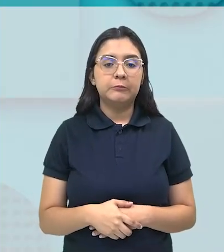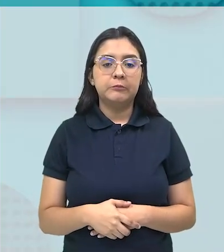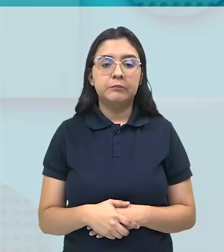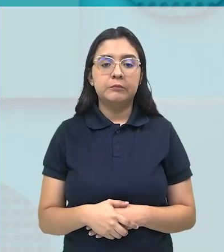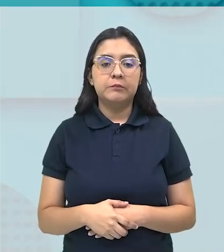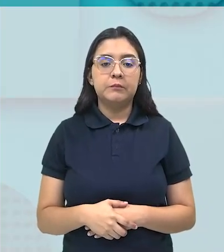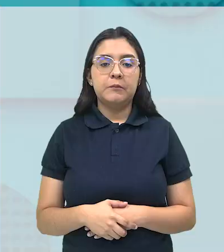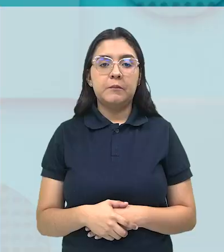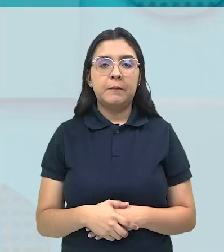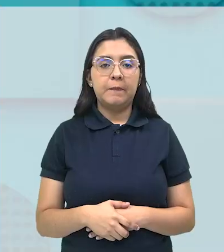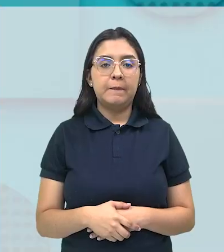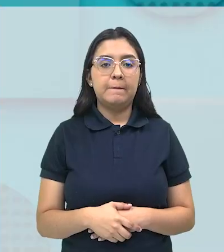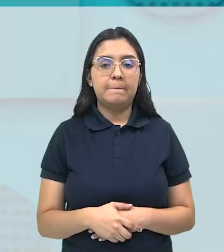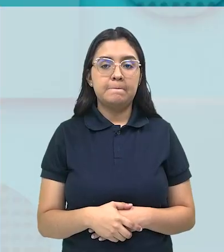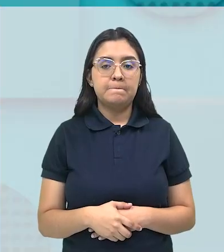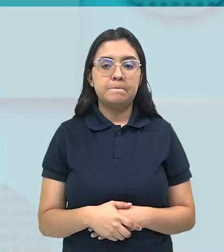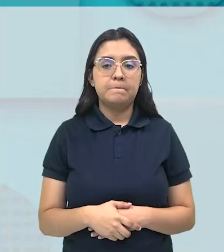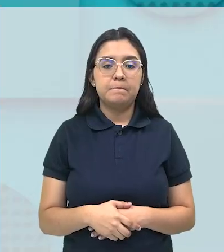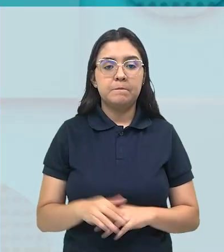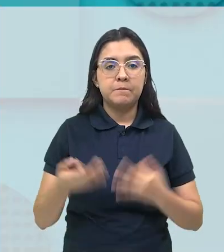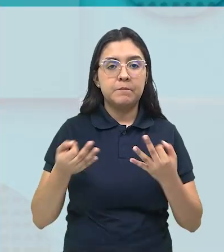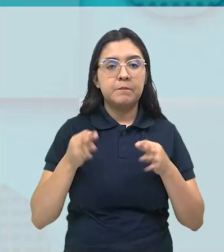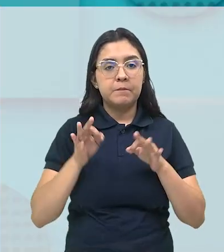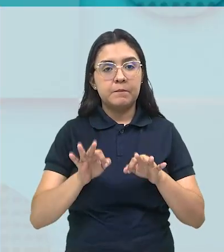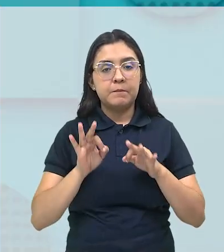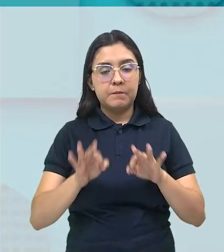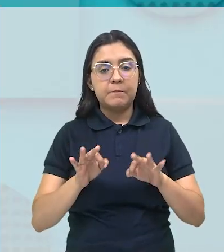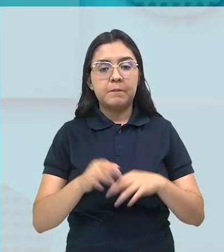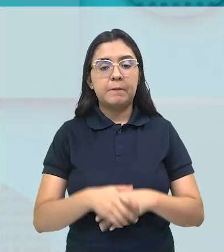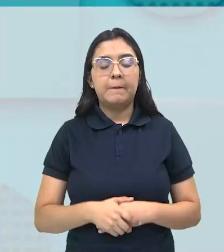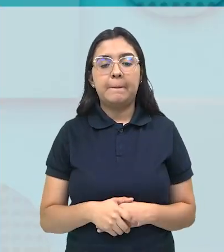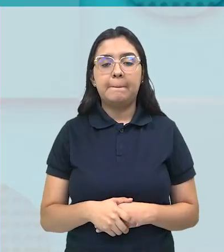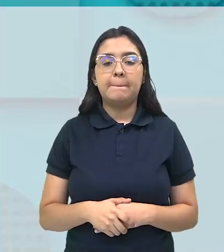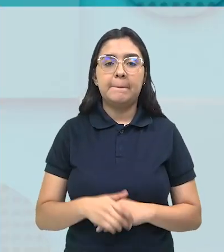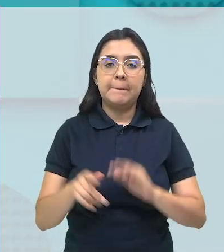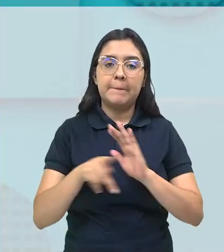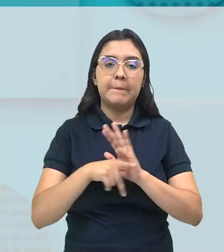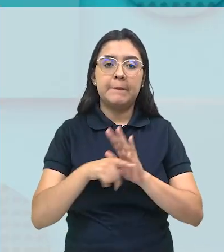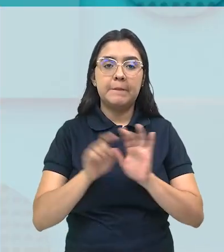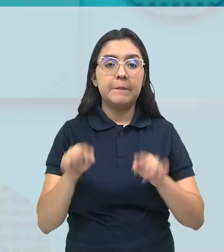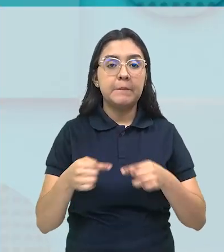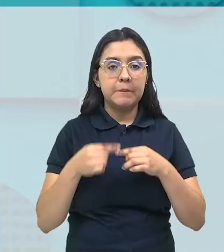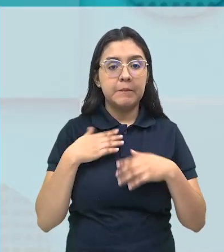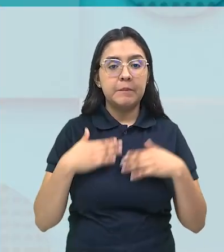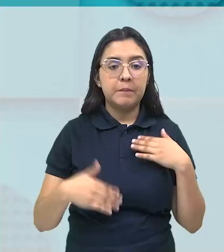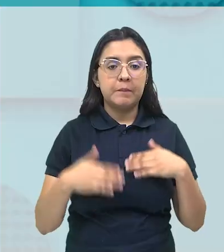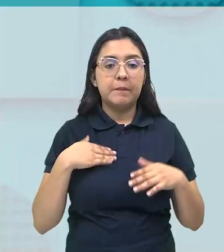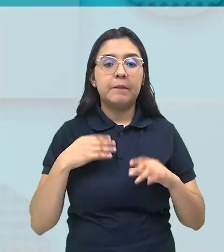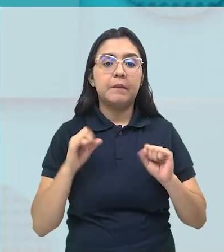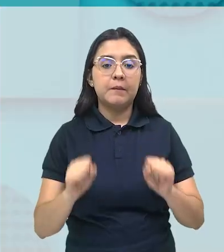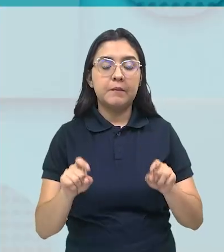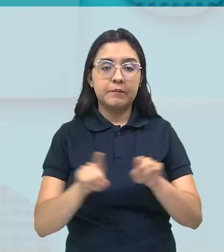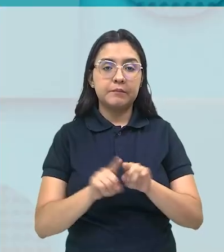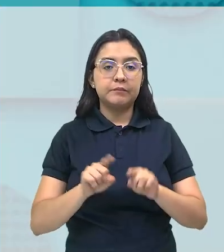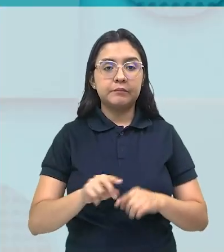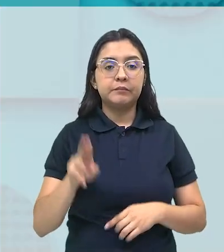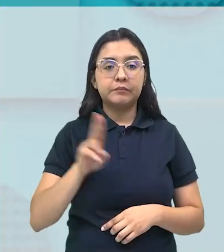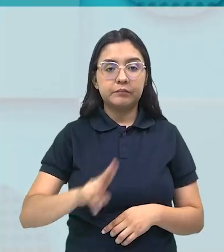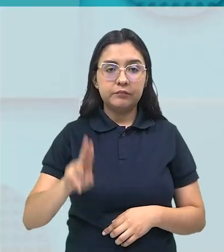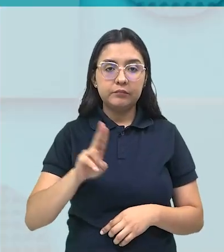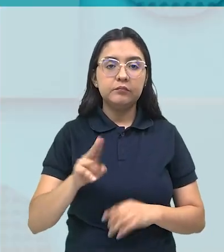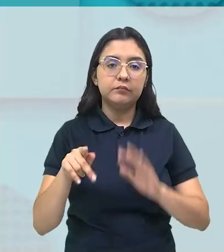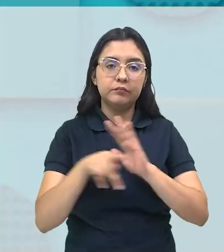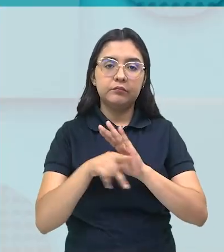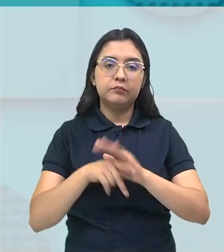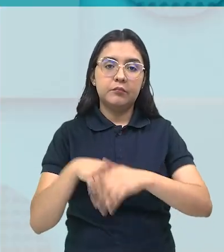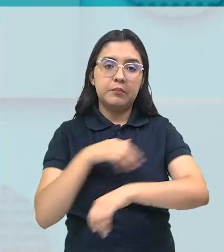para a cabeça poder regular, ficar na altura, né, certa do corpo, pode usar o braço